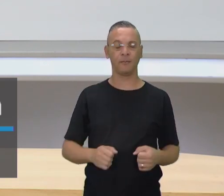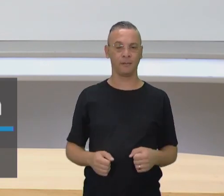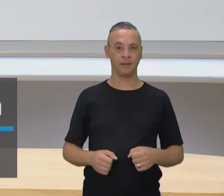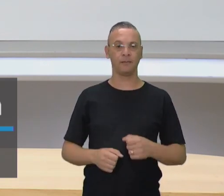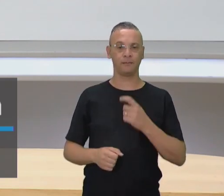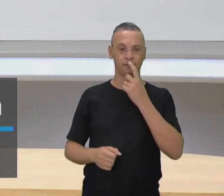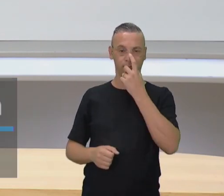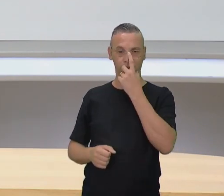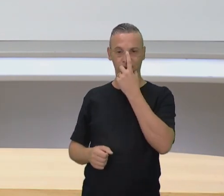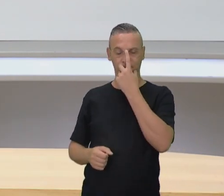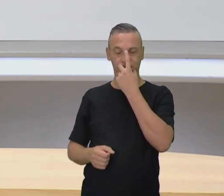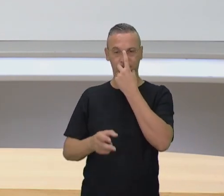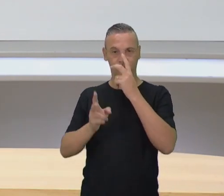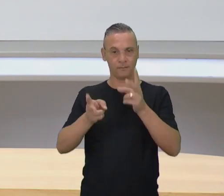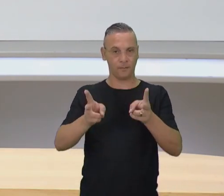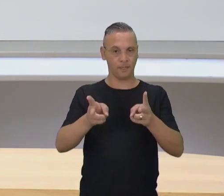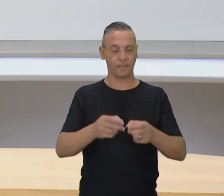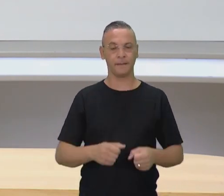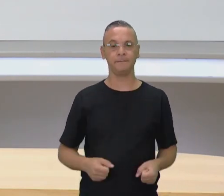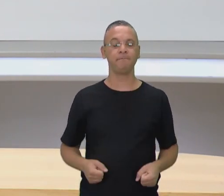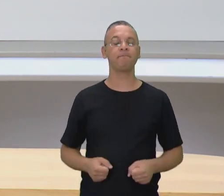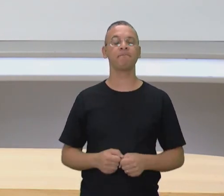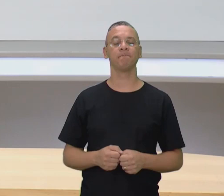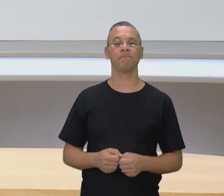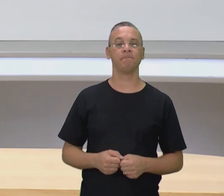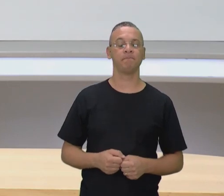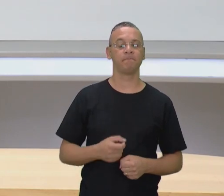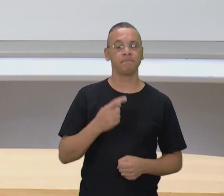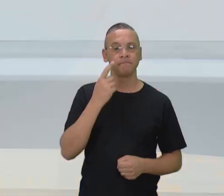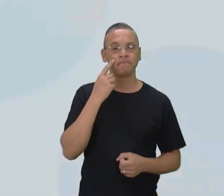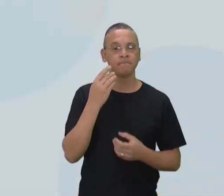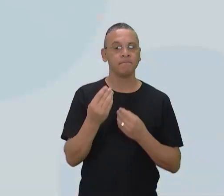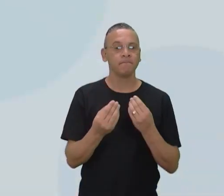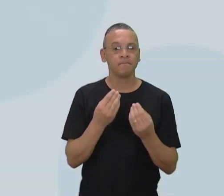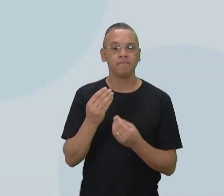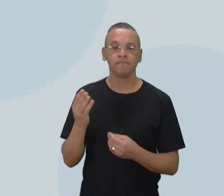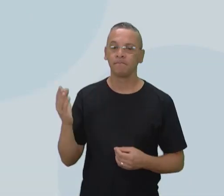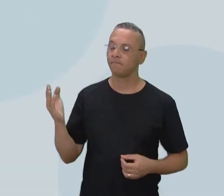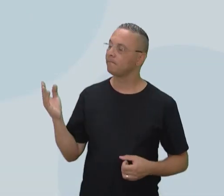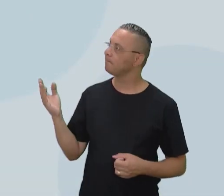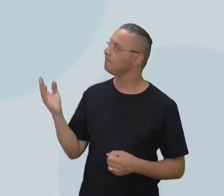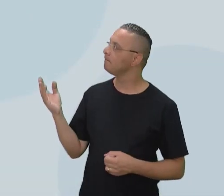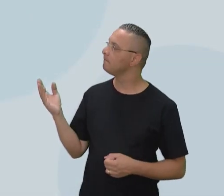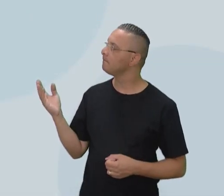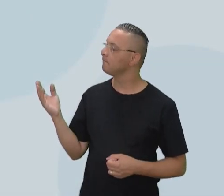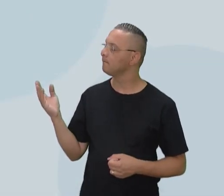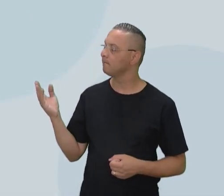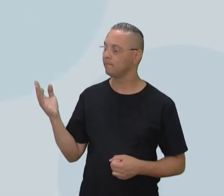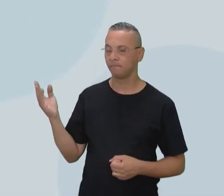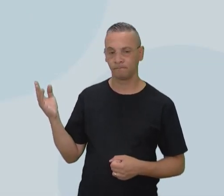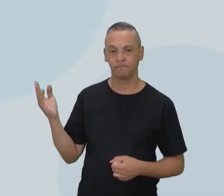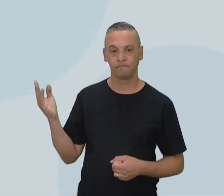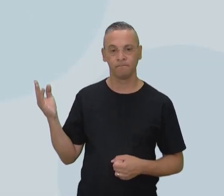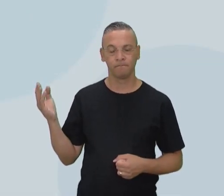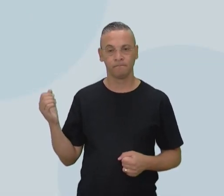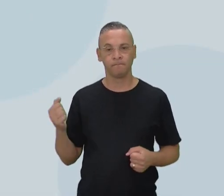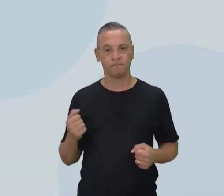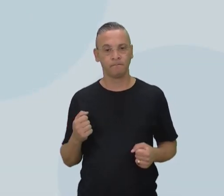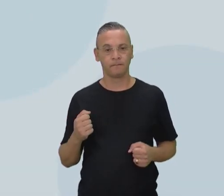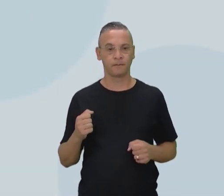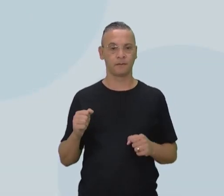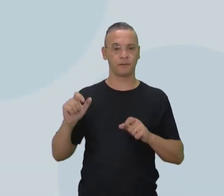bem. Continuando, agora a gente vai navegar por esse observatório. O observatório que eu escolhi aí, que é o observatório da